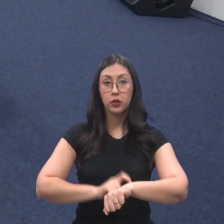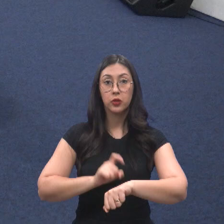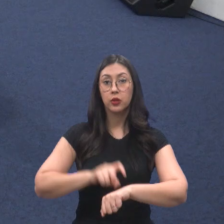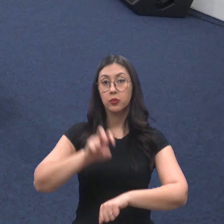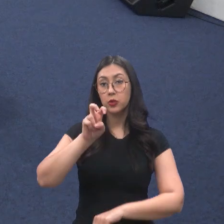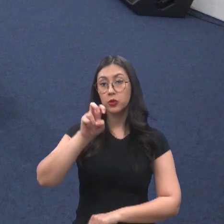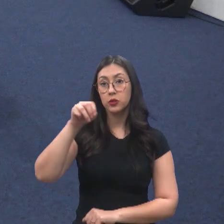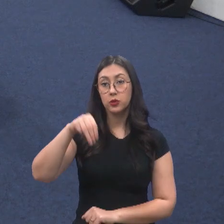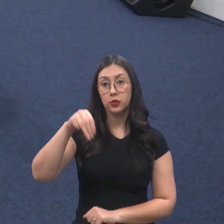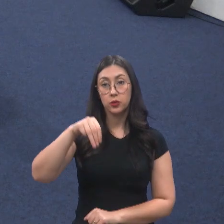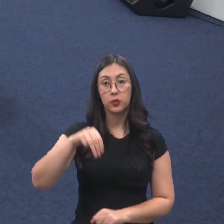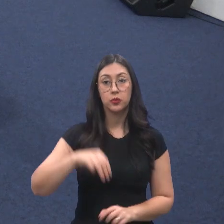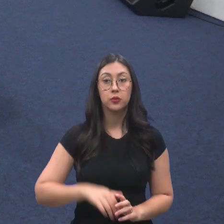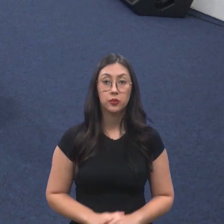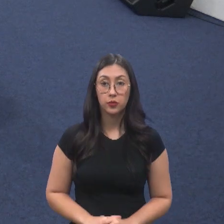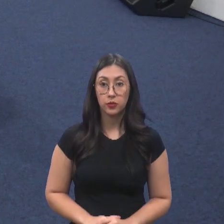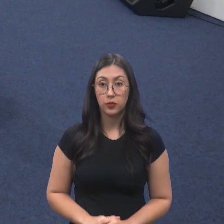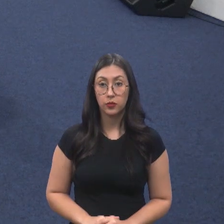minutos.